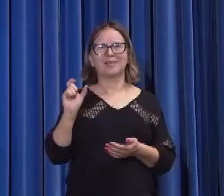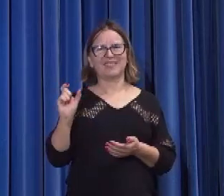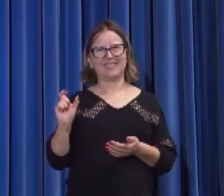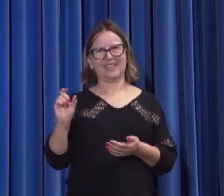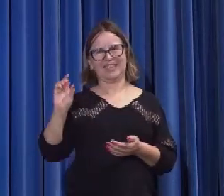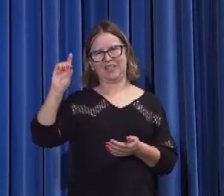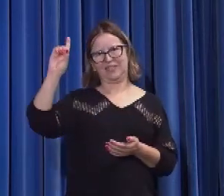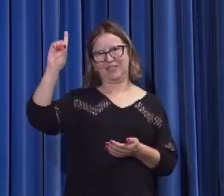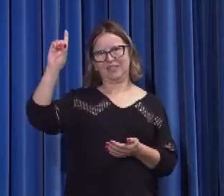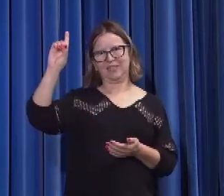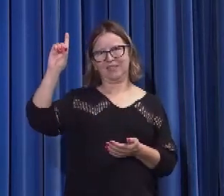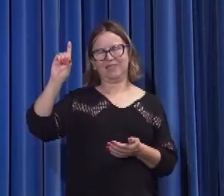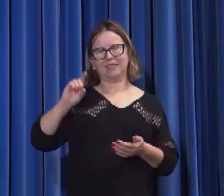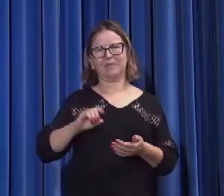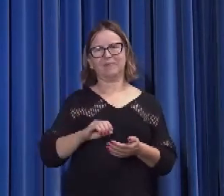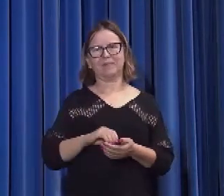Deus.